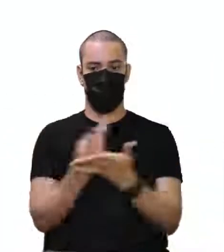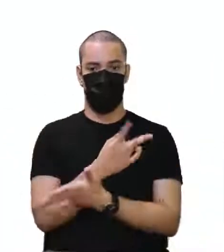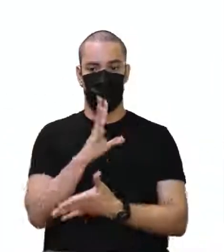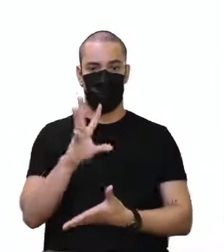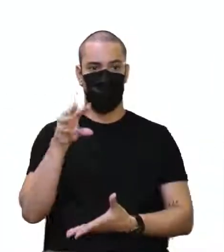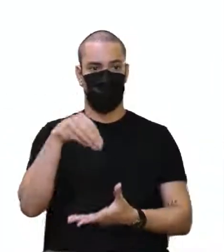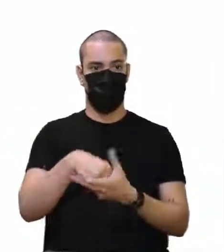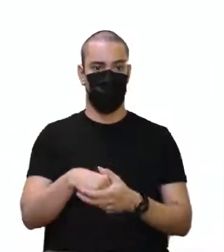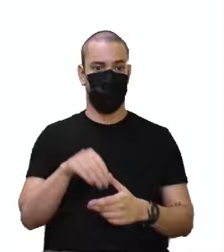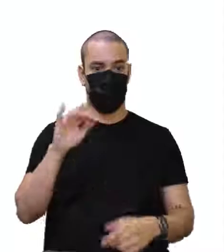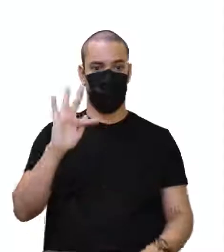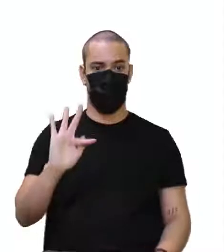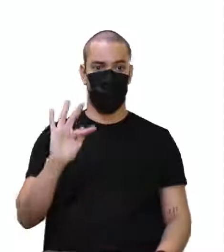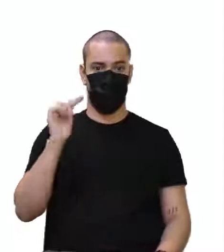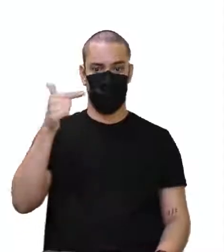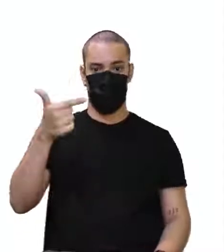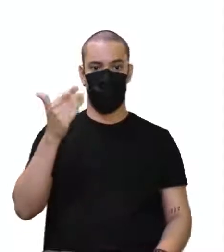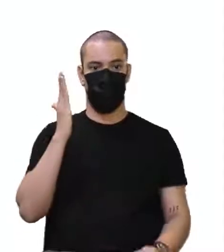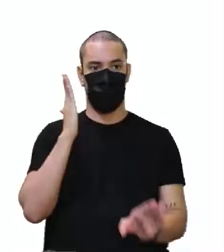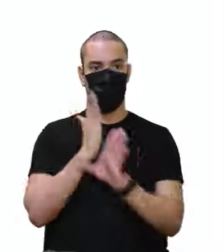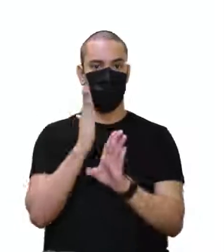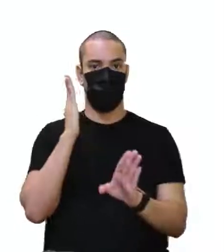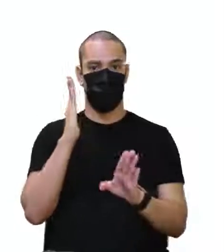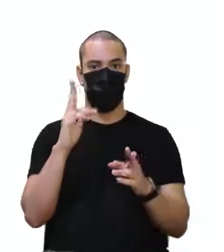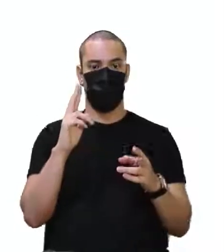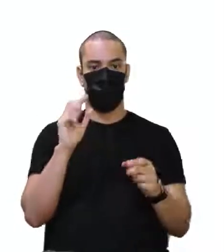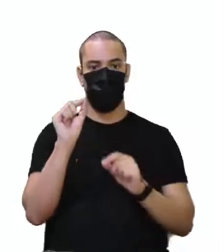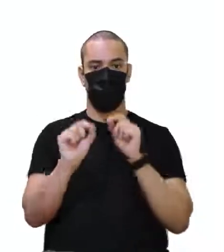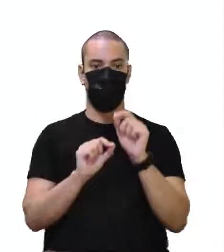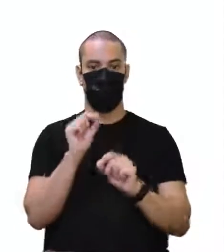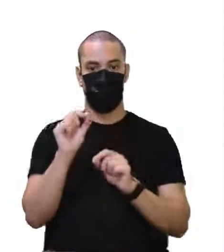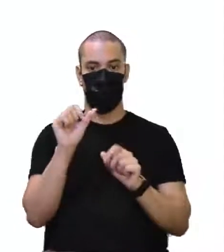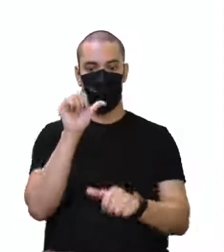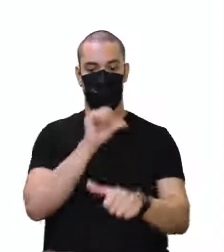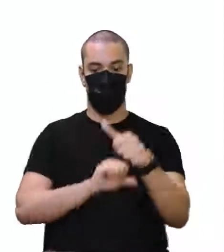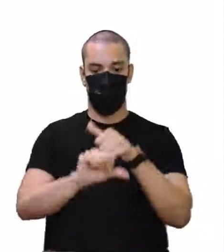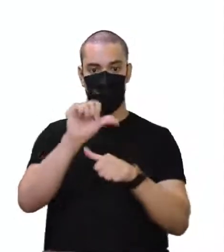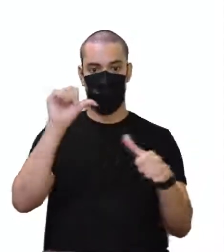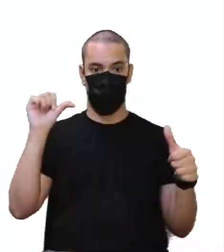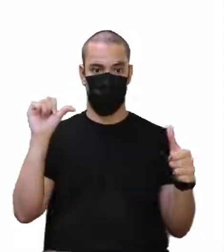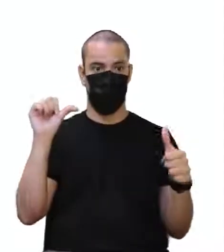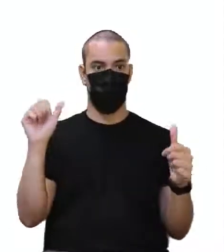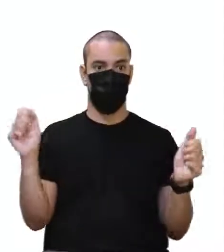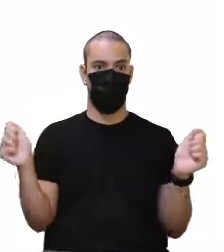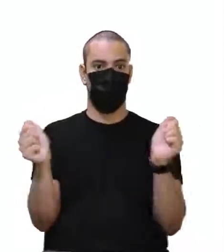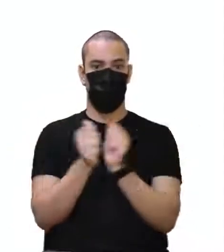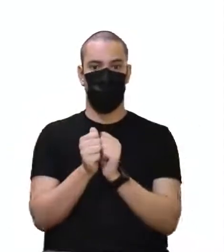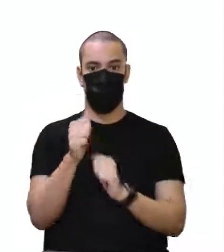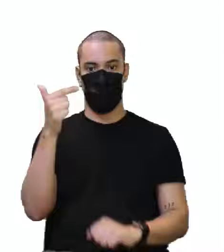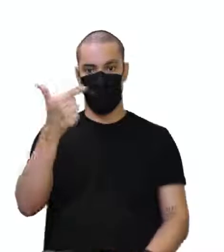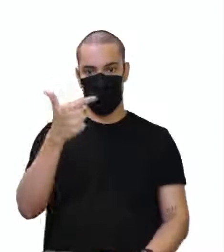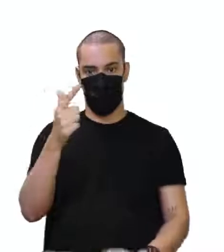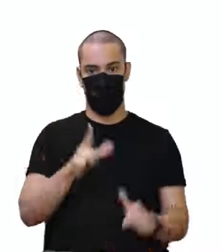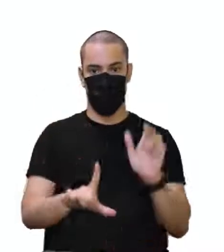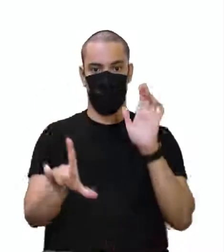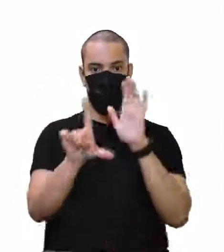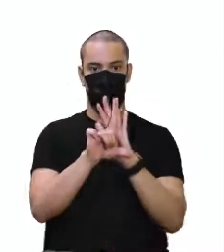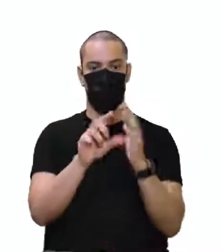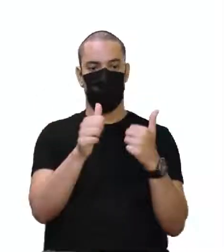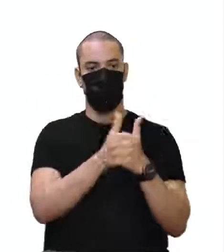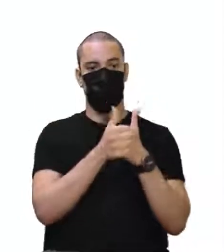geração F2 a partir do cruzamento que vai dar aplicabilidade à segunda lei com